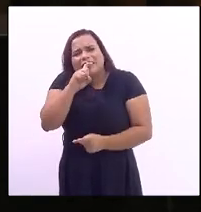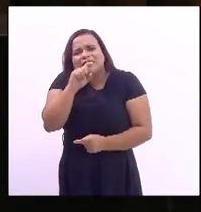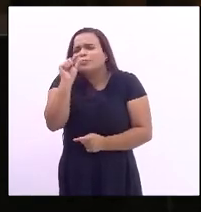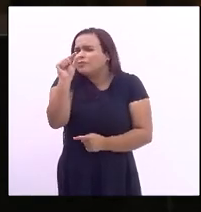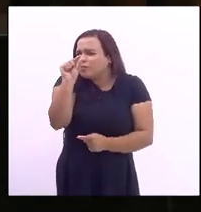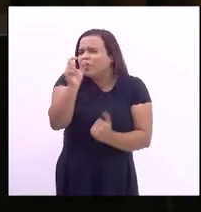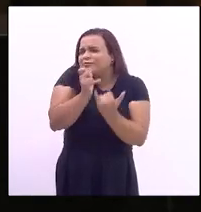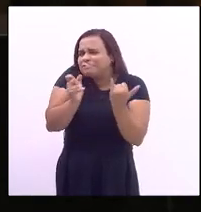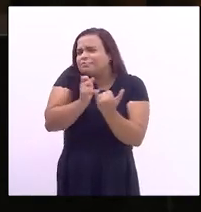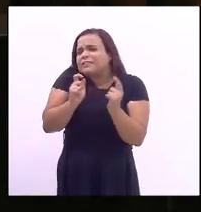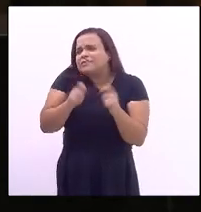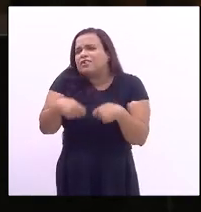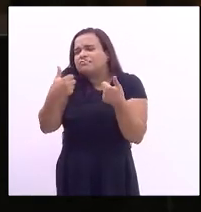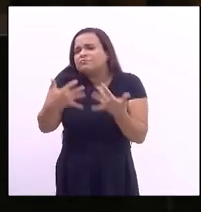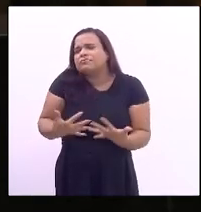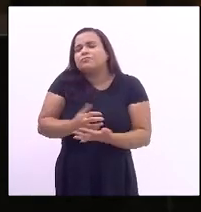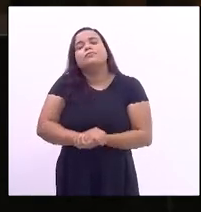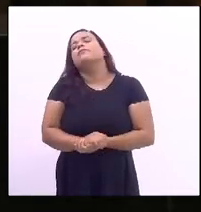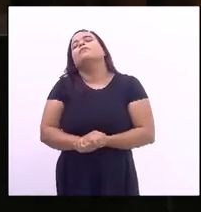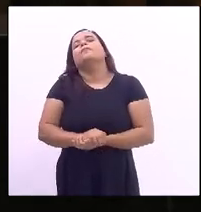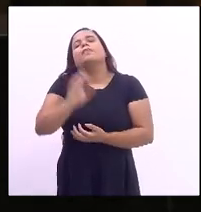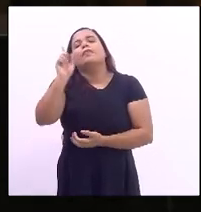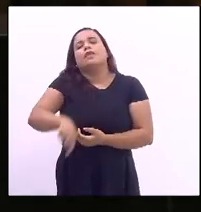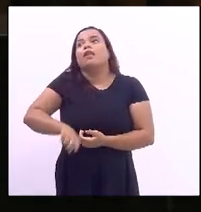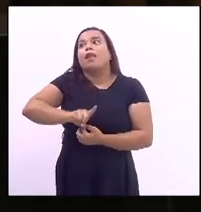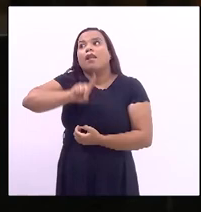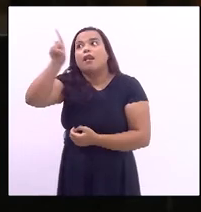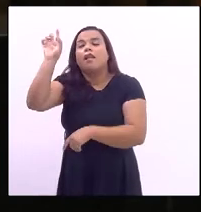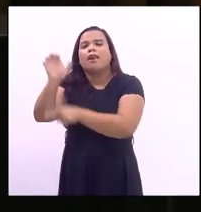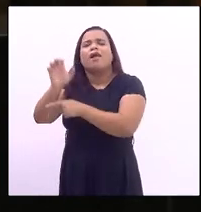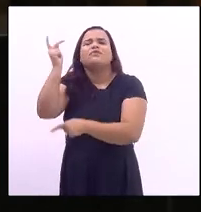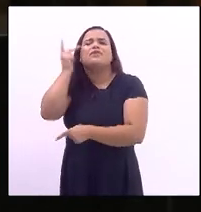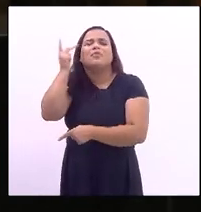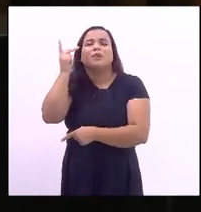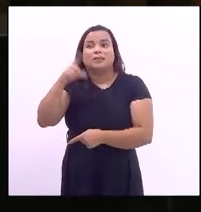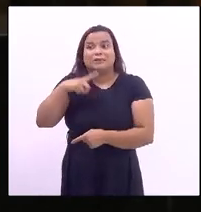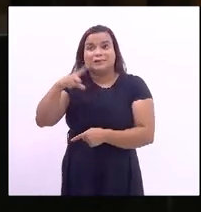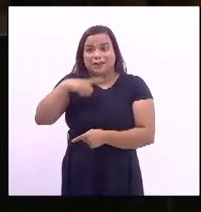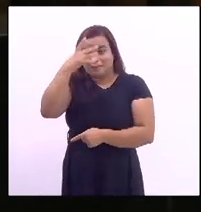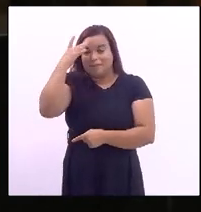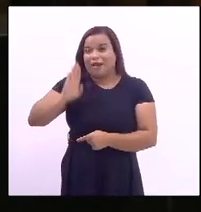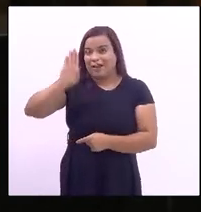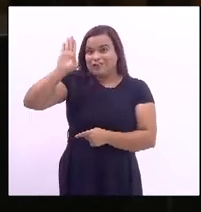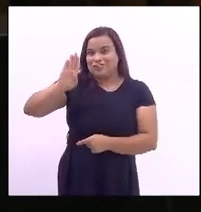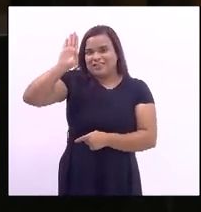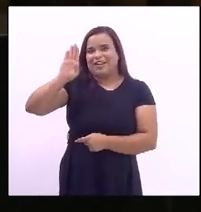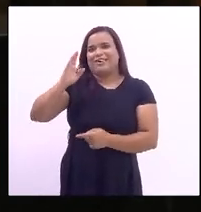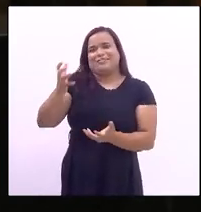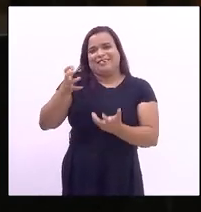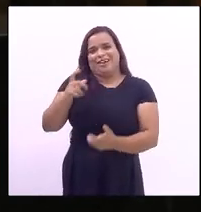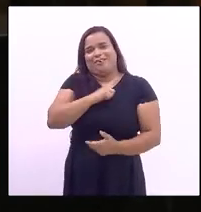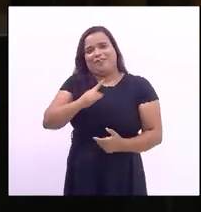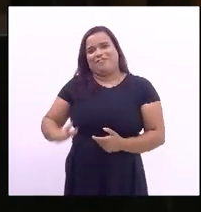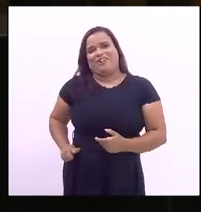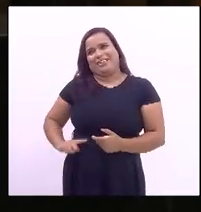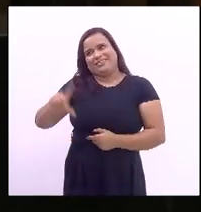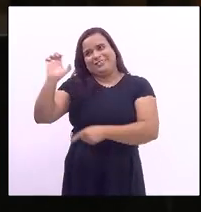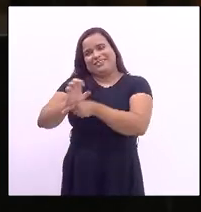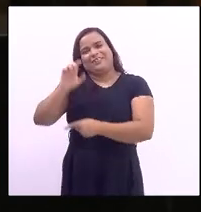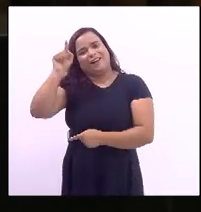posso dizer até assim é que São Paulo tem hoje um pré-candidato ao governo do estado